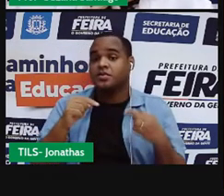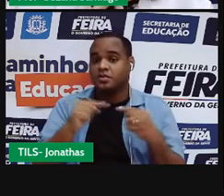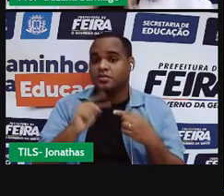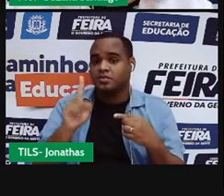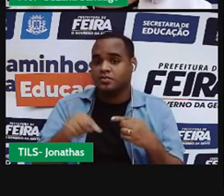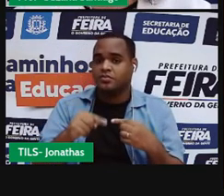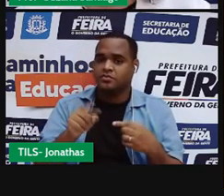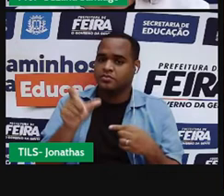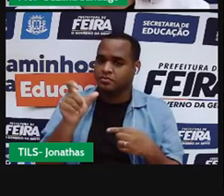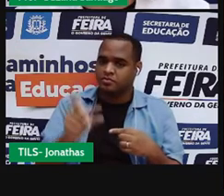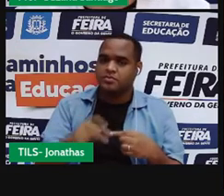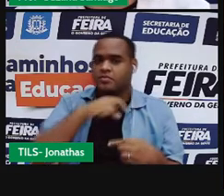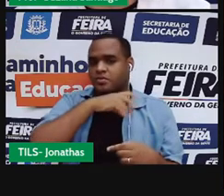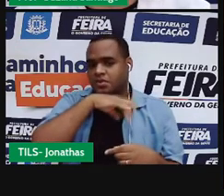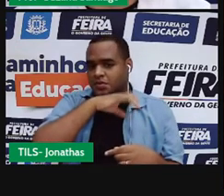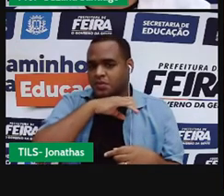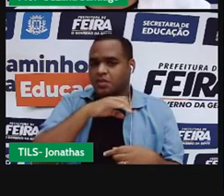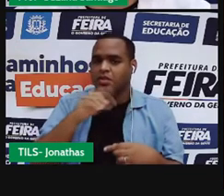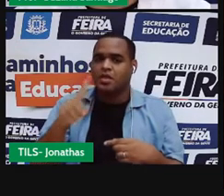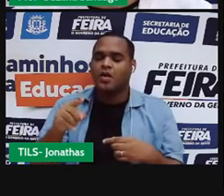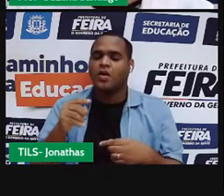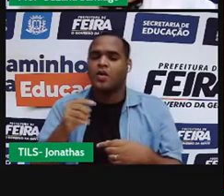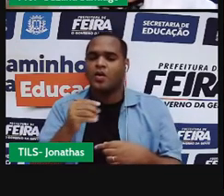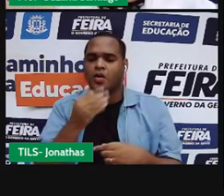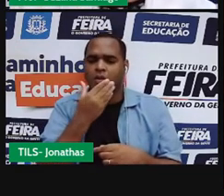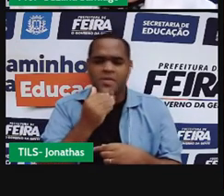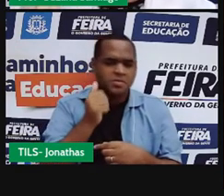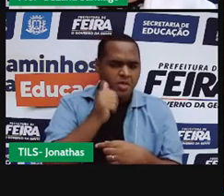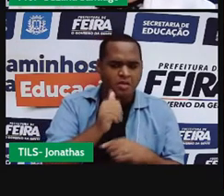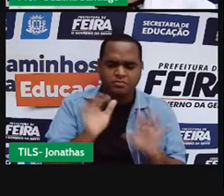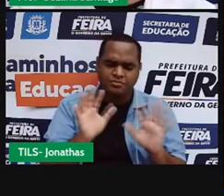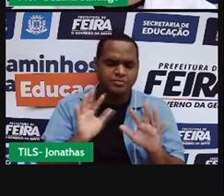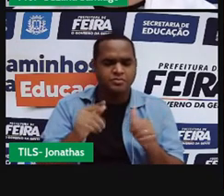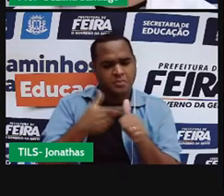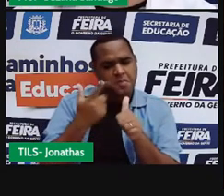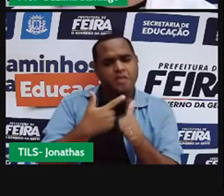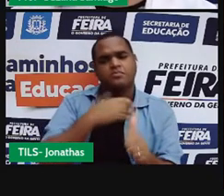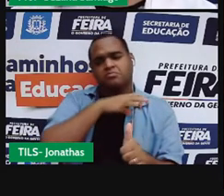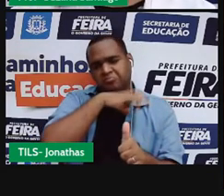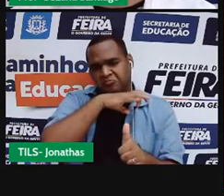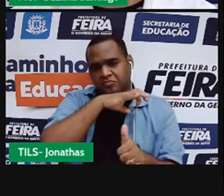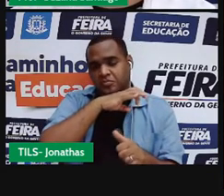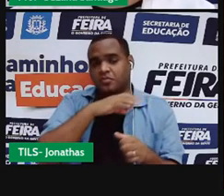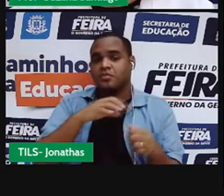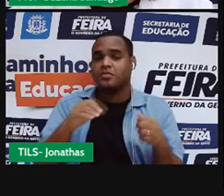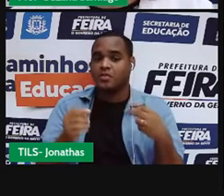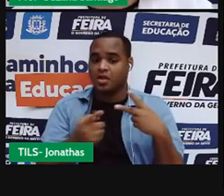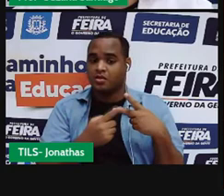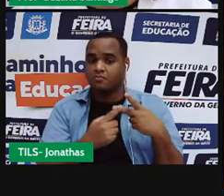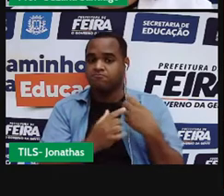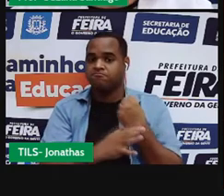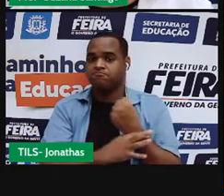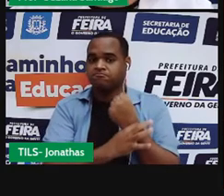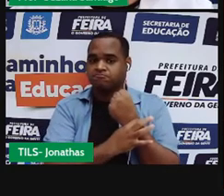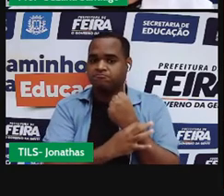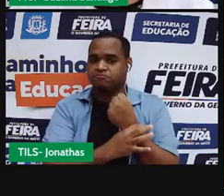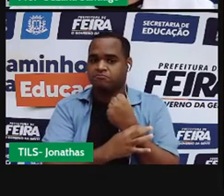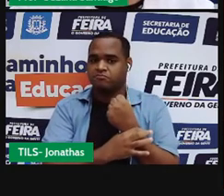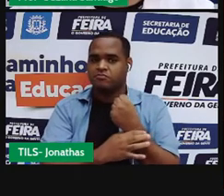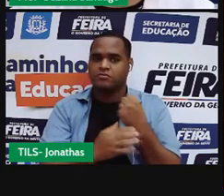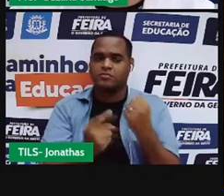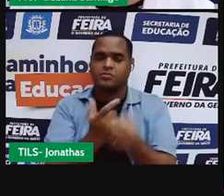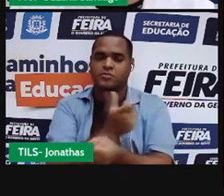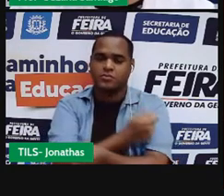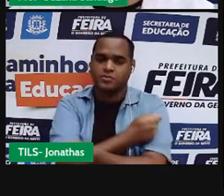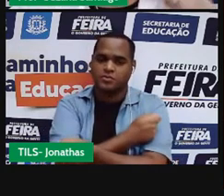vivos, mas ainda não é em seres humanos. Esse segundo estágio vai garantir a segurança para você não